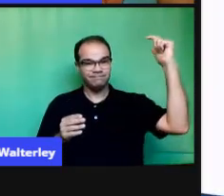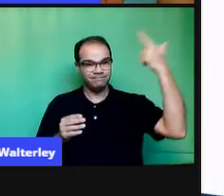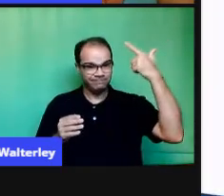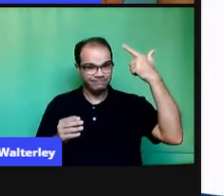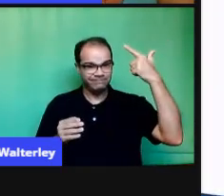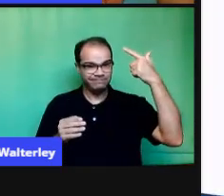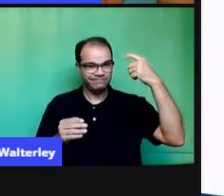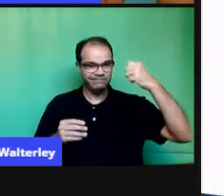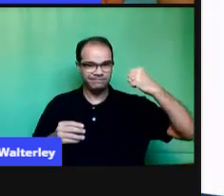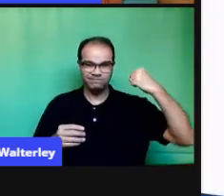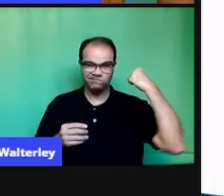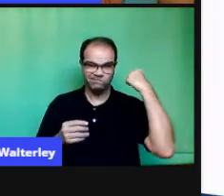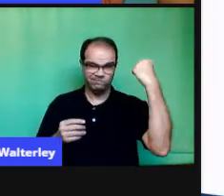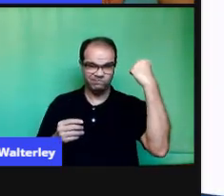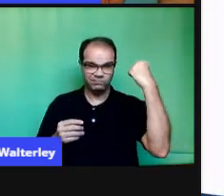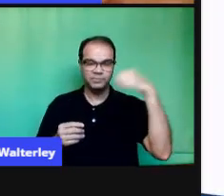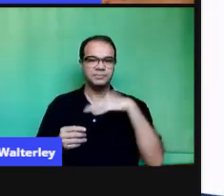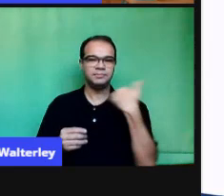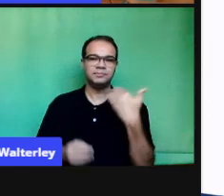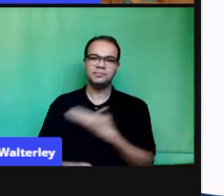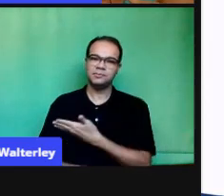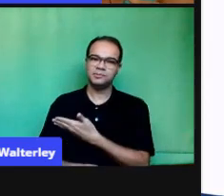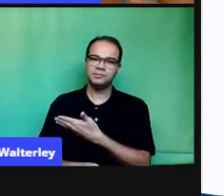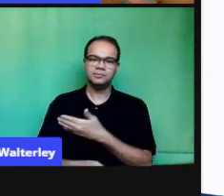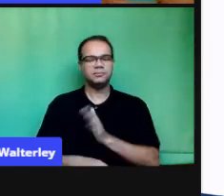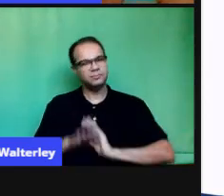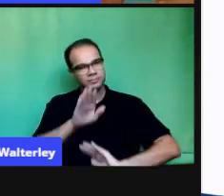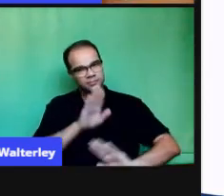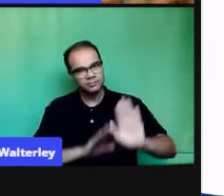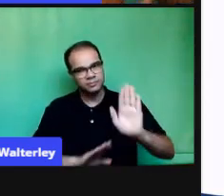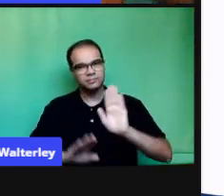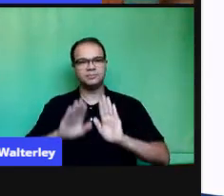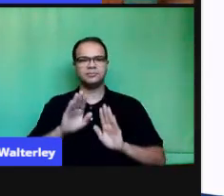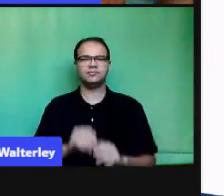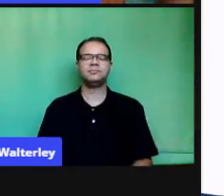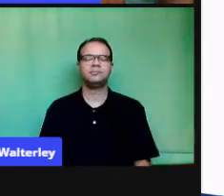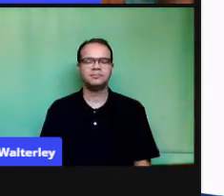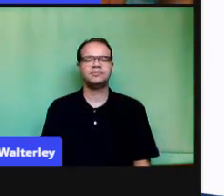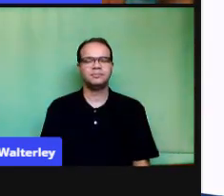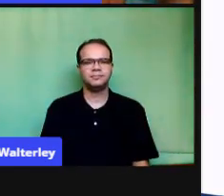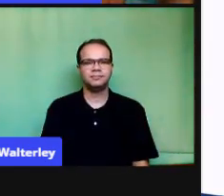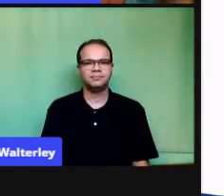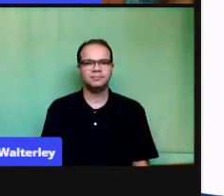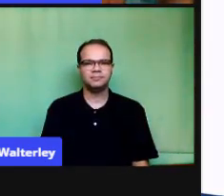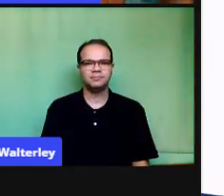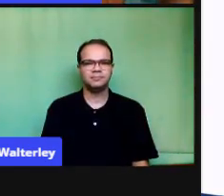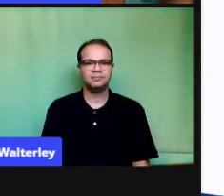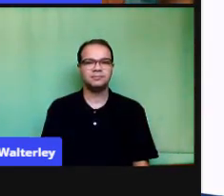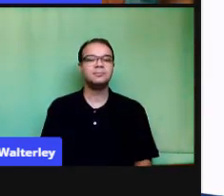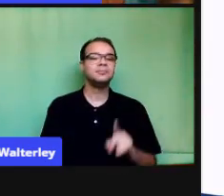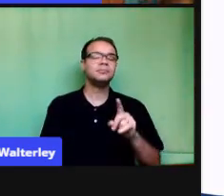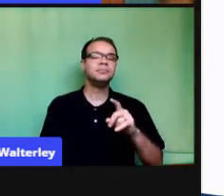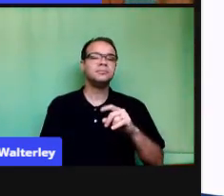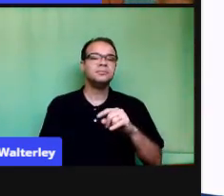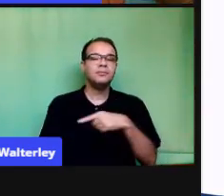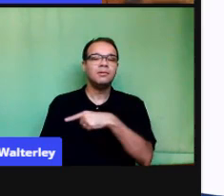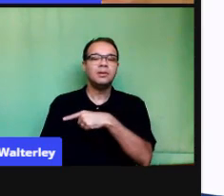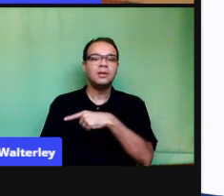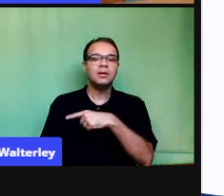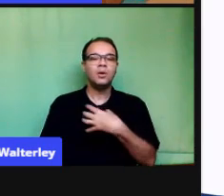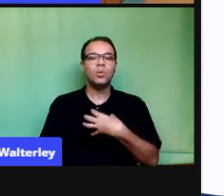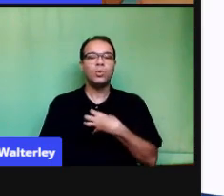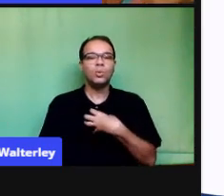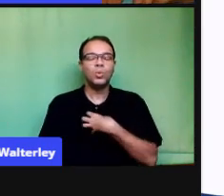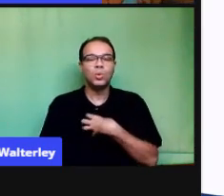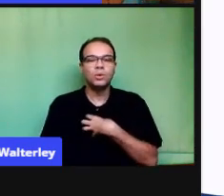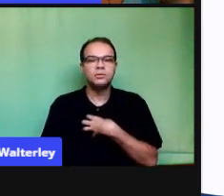Então, o comportamento dos animais também é outro fator importante. Então, a restrição de expressão de comportamentos naturais, de